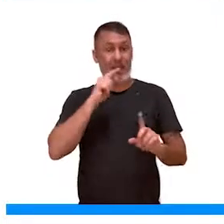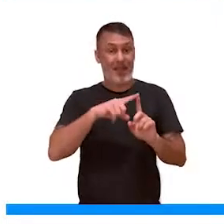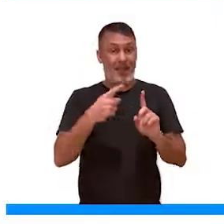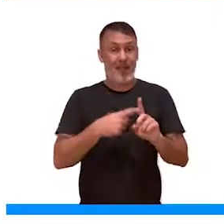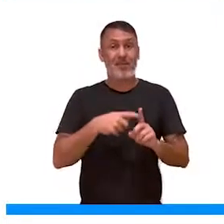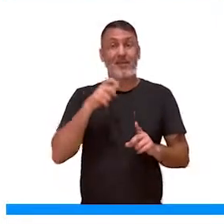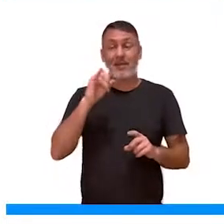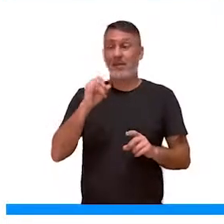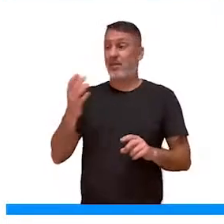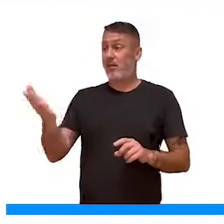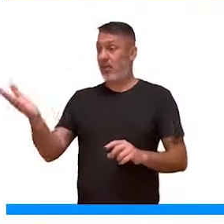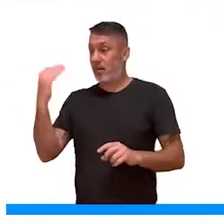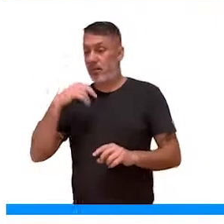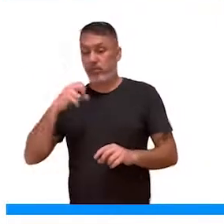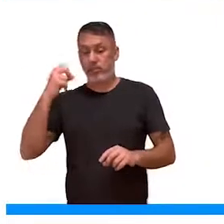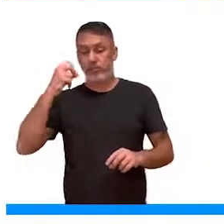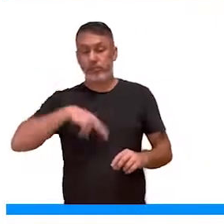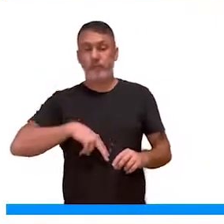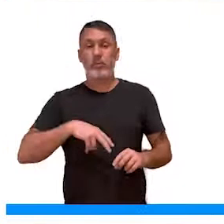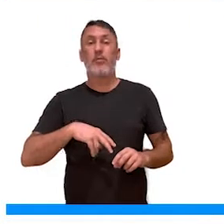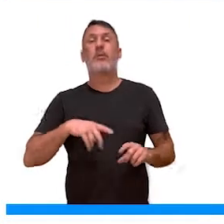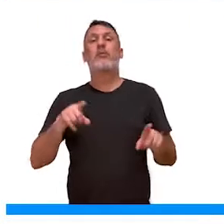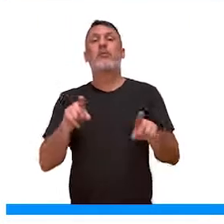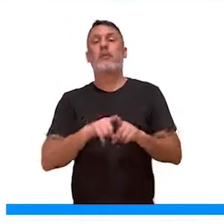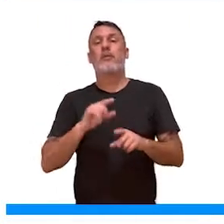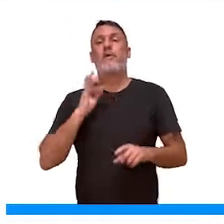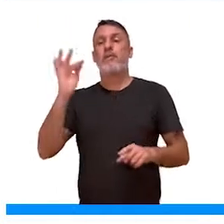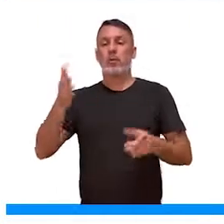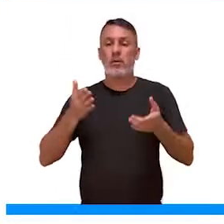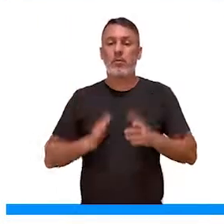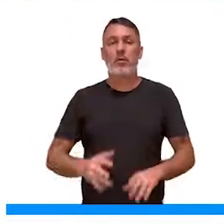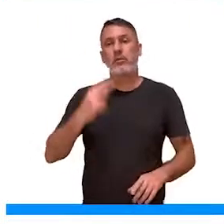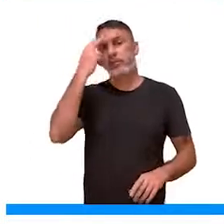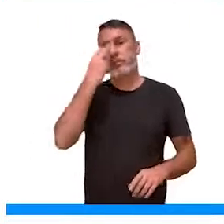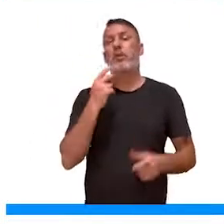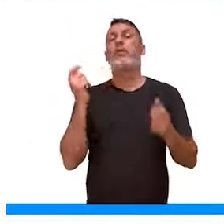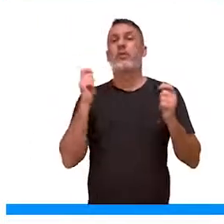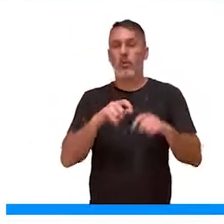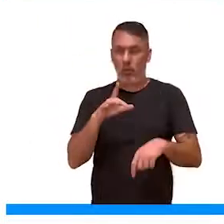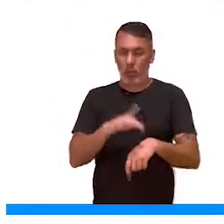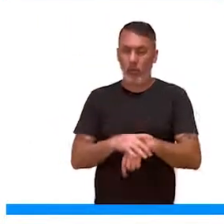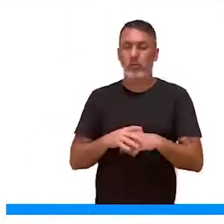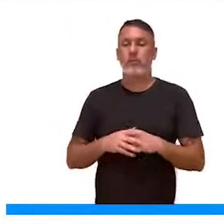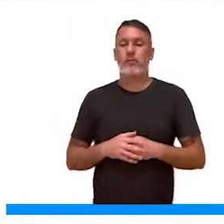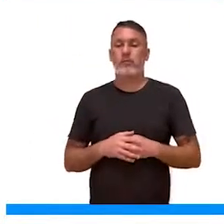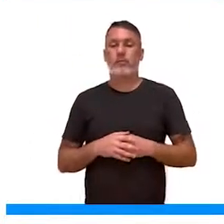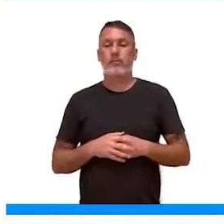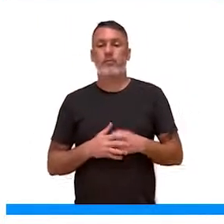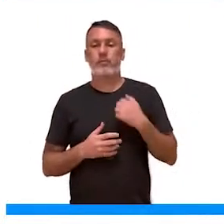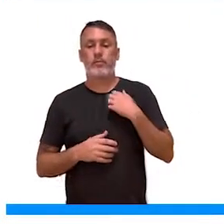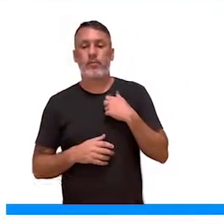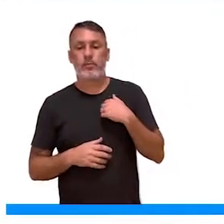em gestantes, isso pode provocar, então, até cegueira para a criança que for nascer.